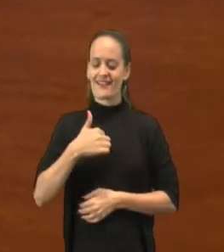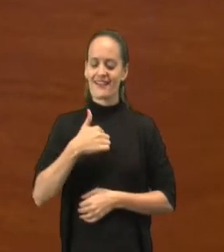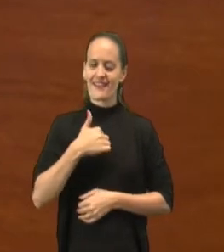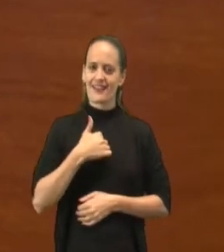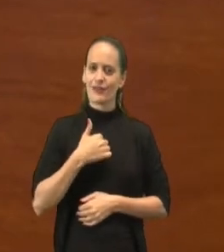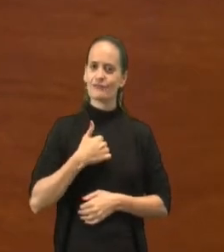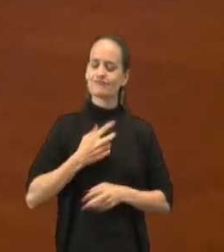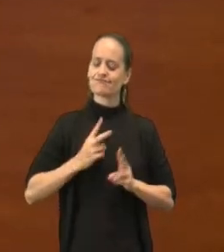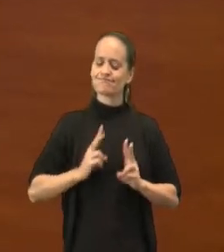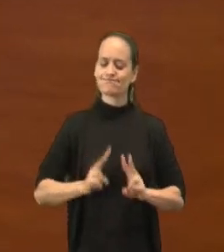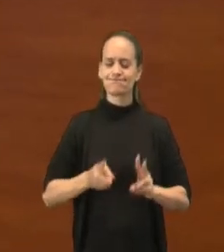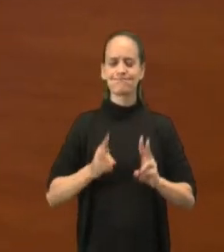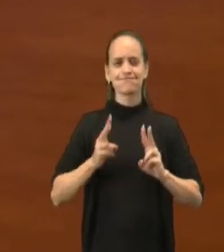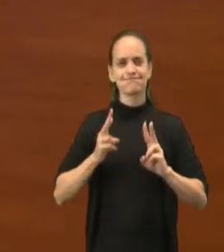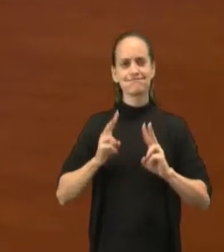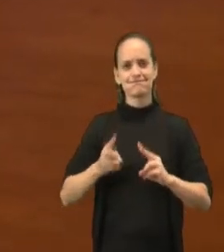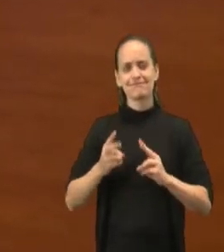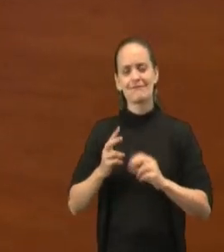Estarei